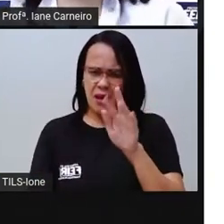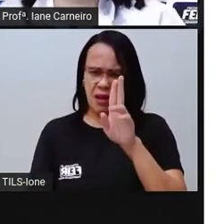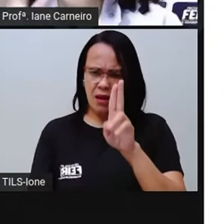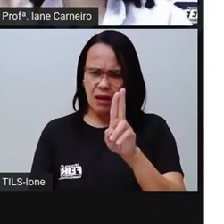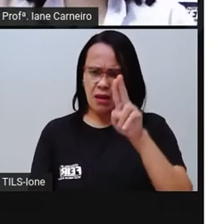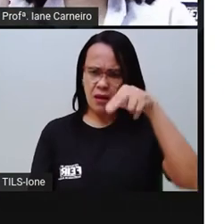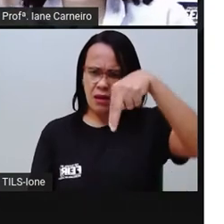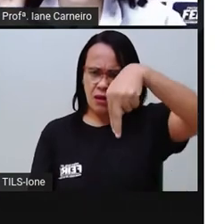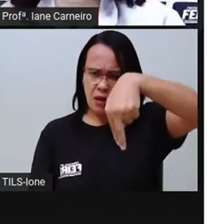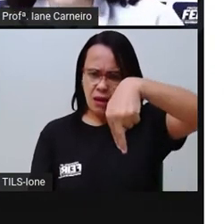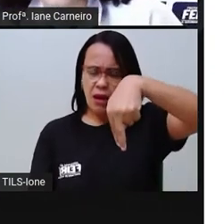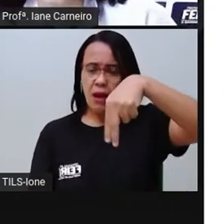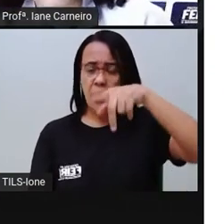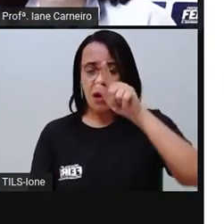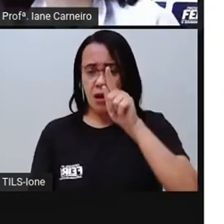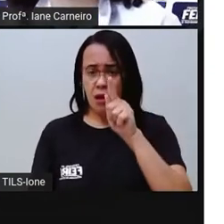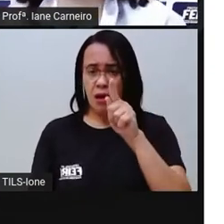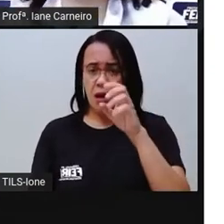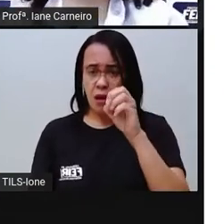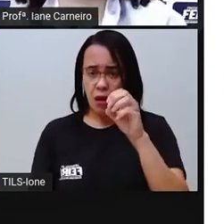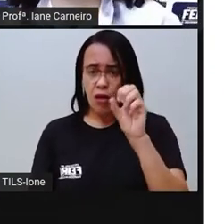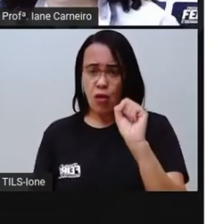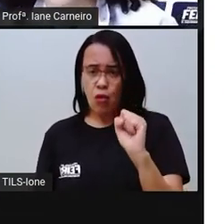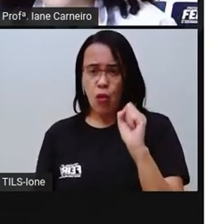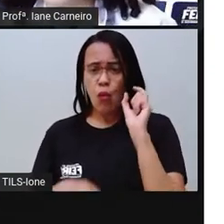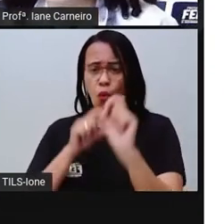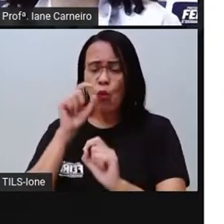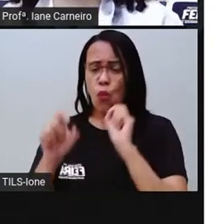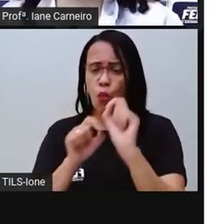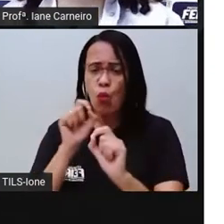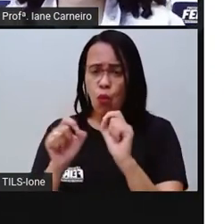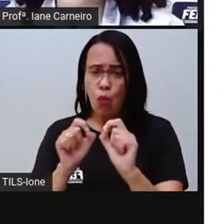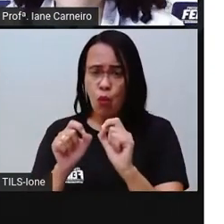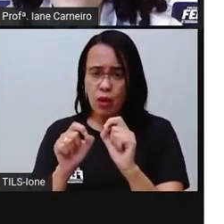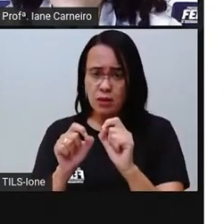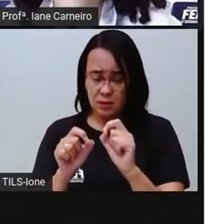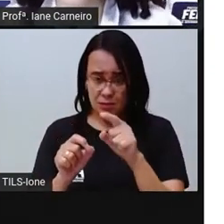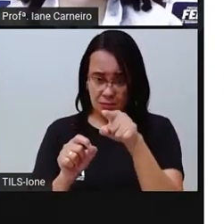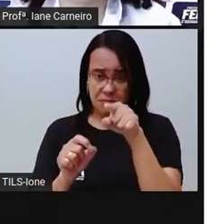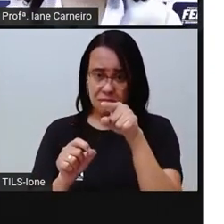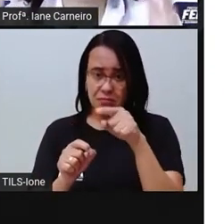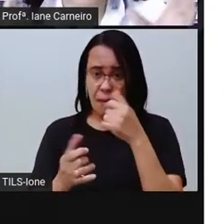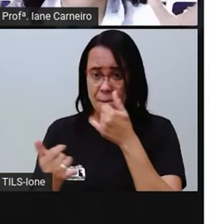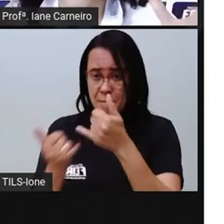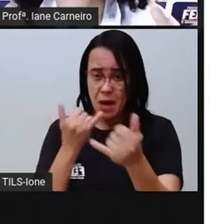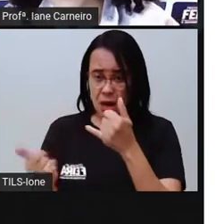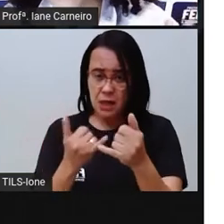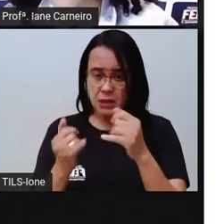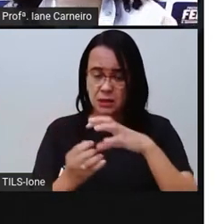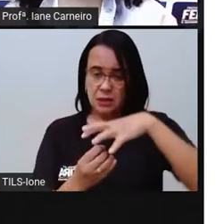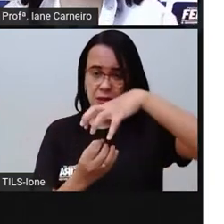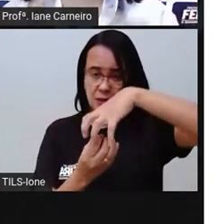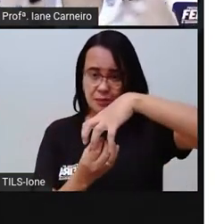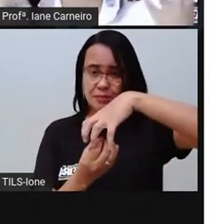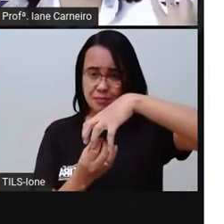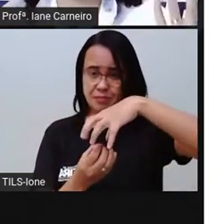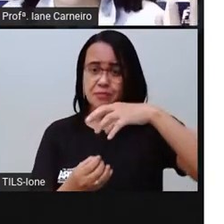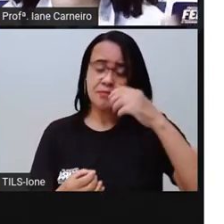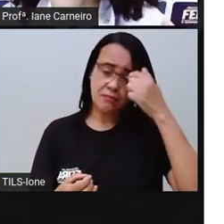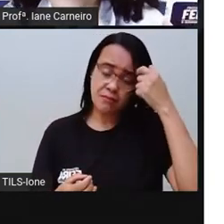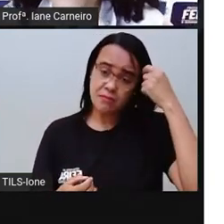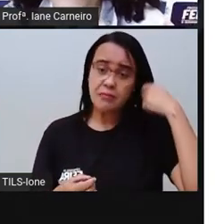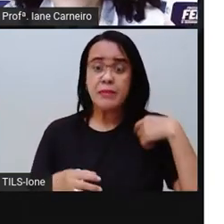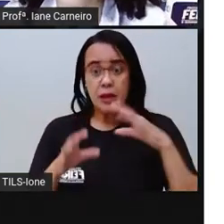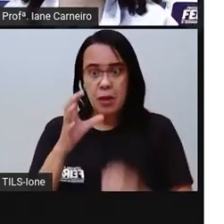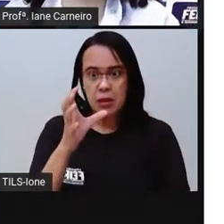né? É um tipo de fungo, vamos dizer assim, né? Então, esses dois seres, né, eles aparecem em nossa